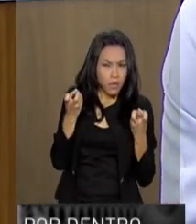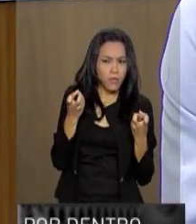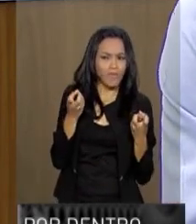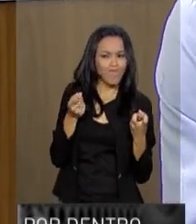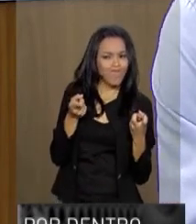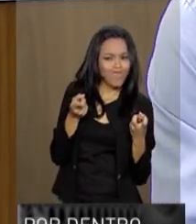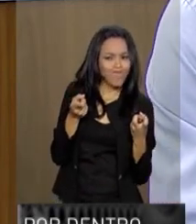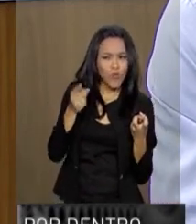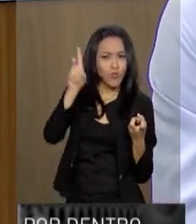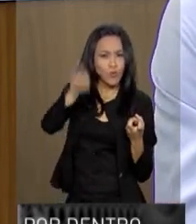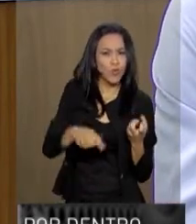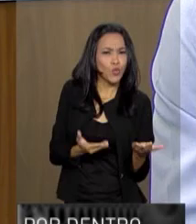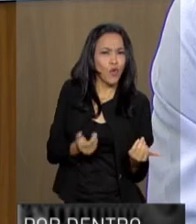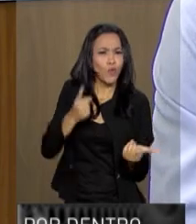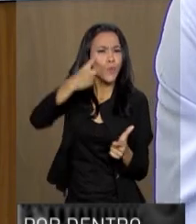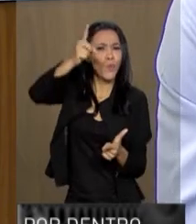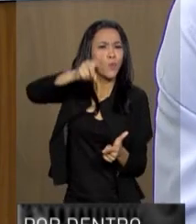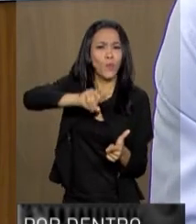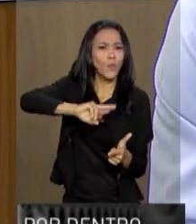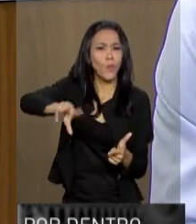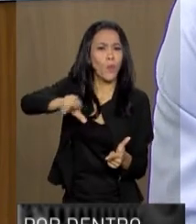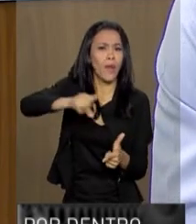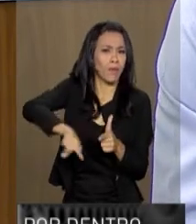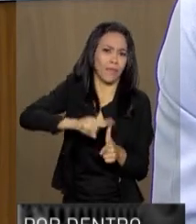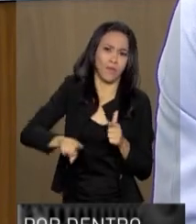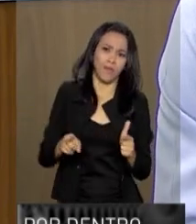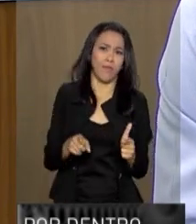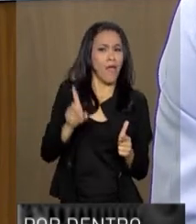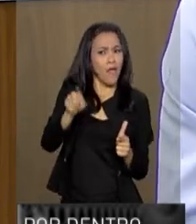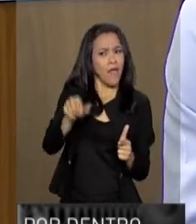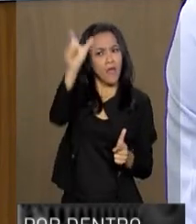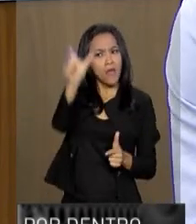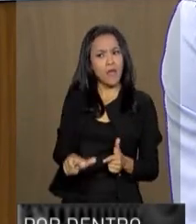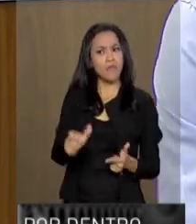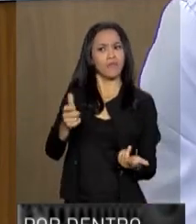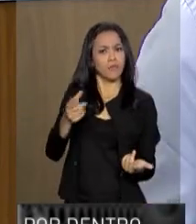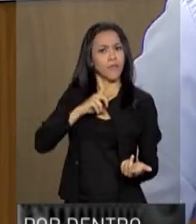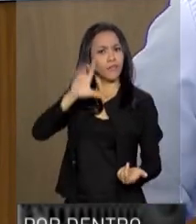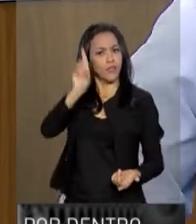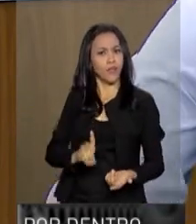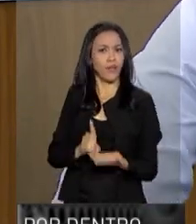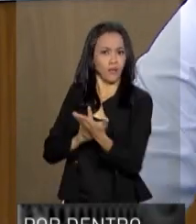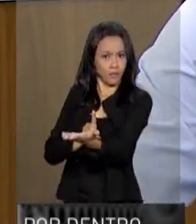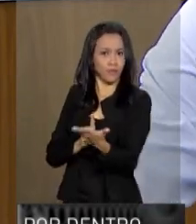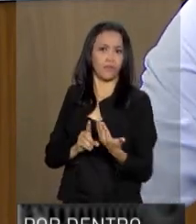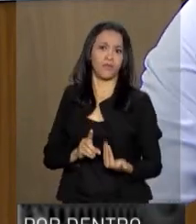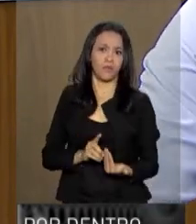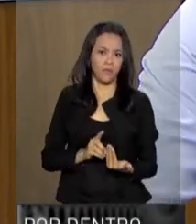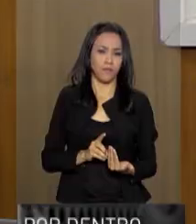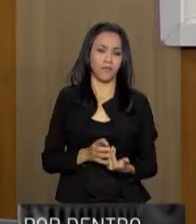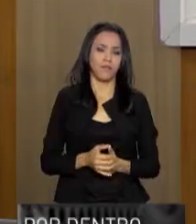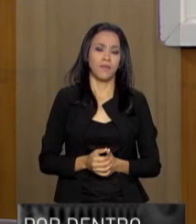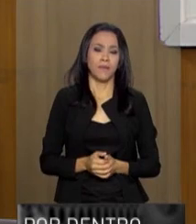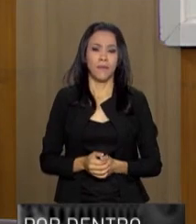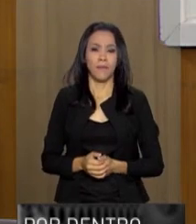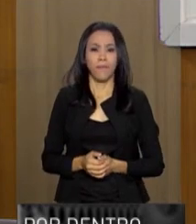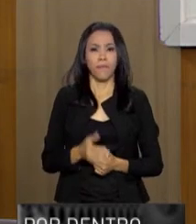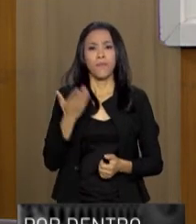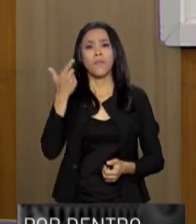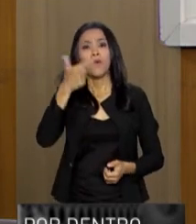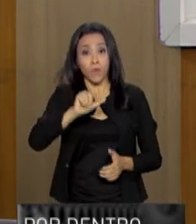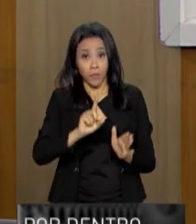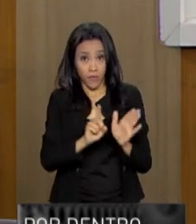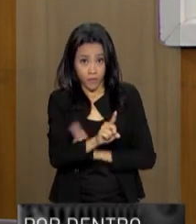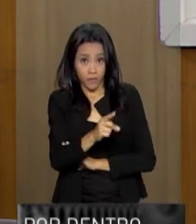uma prova mágica social mas quanto sujeitos de direitos num estado democrático de direitos o clube alemão mas há uma pergunta